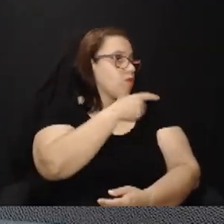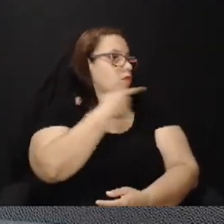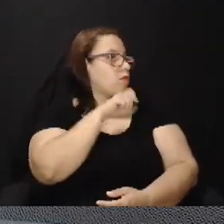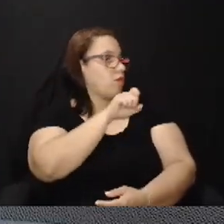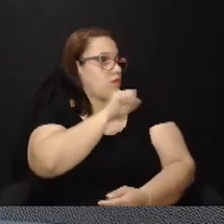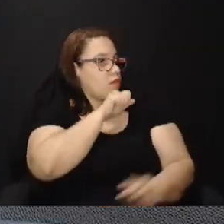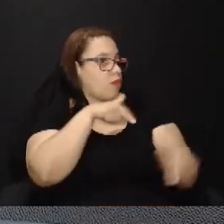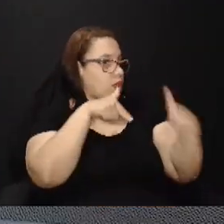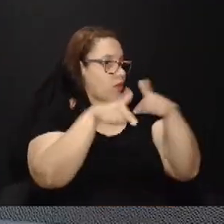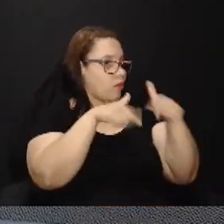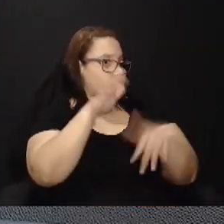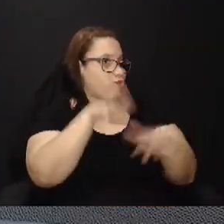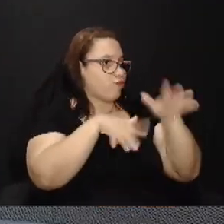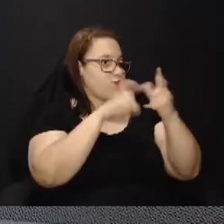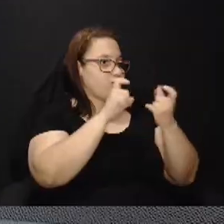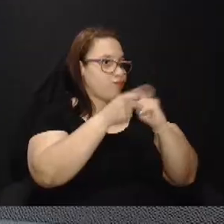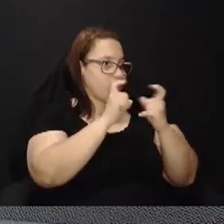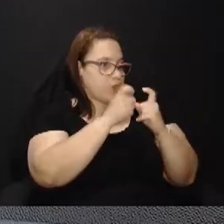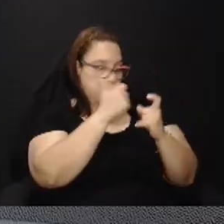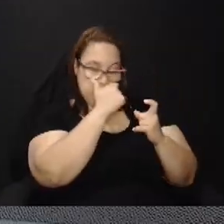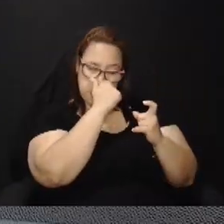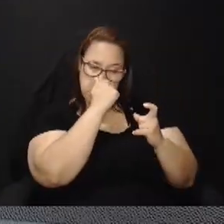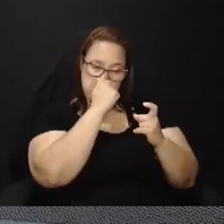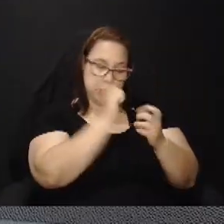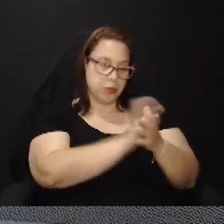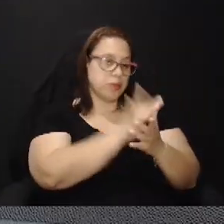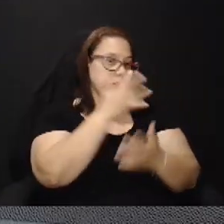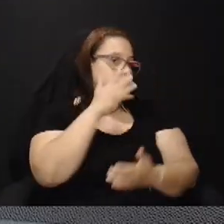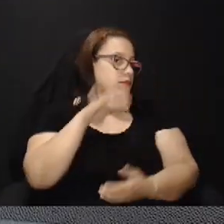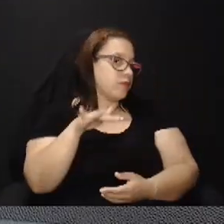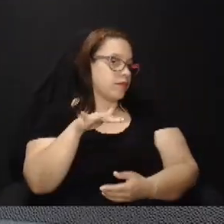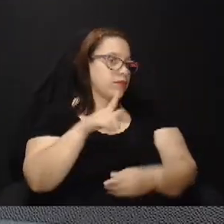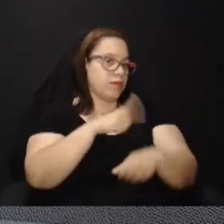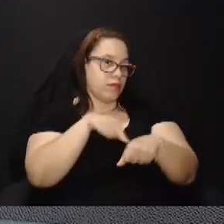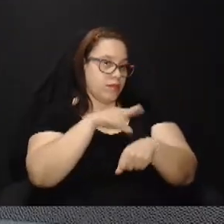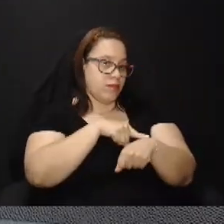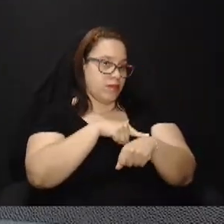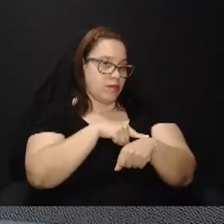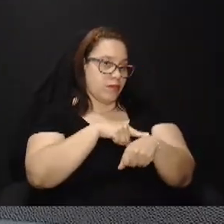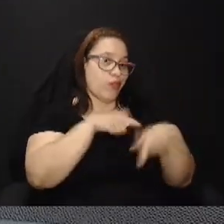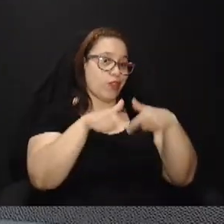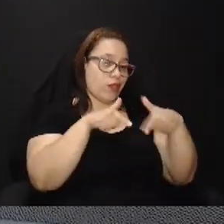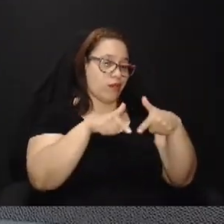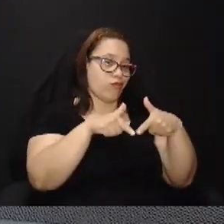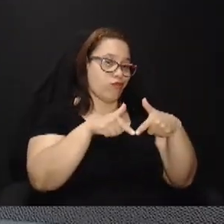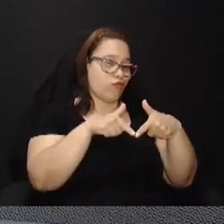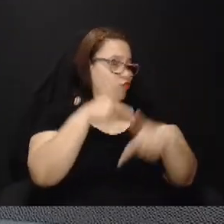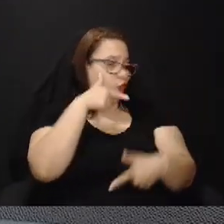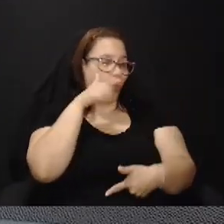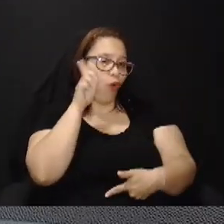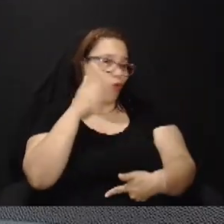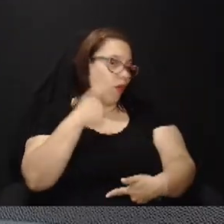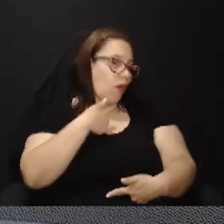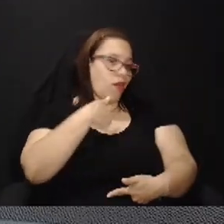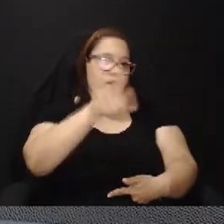vezes as reuniões, né, das crianças são em horário de expediente. E as pessoas, a gente sabe como é difícil às vezes